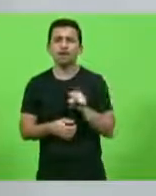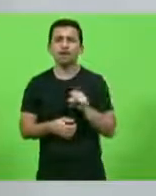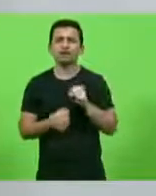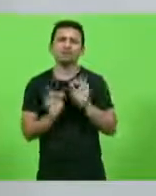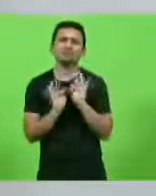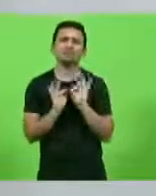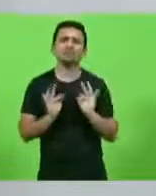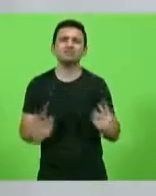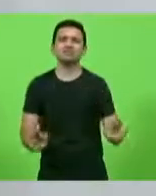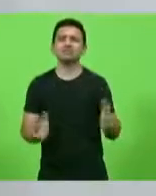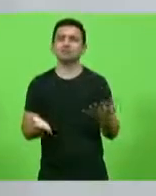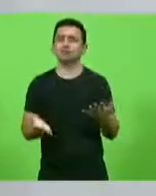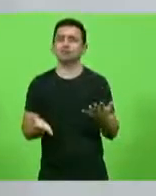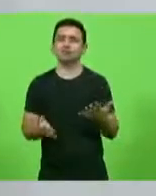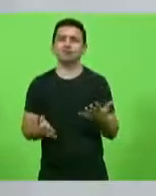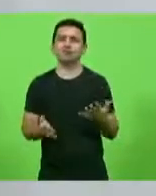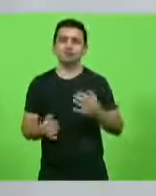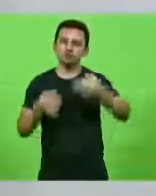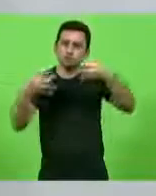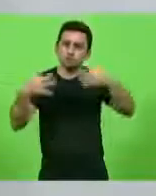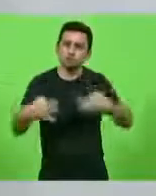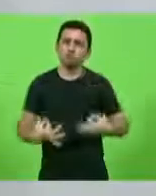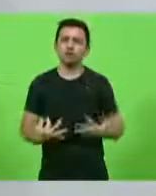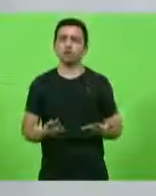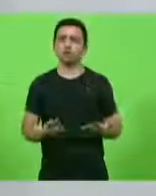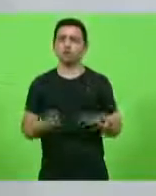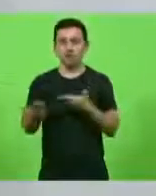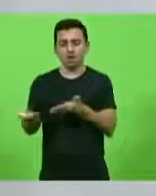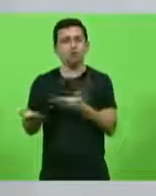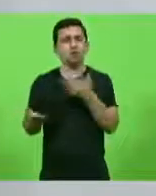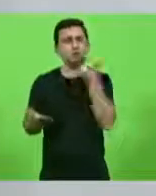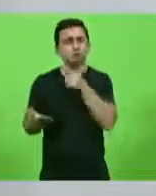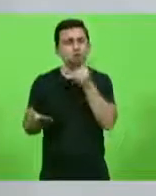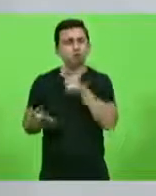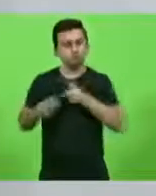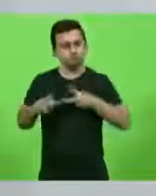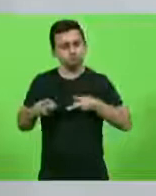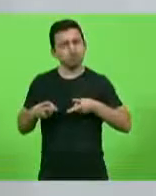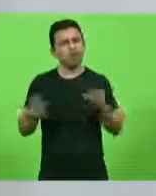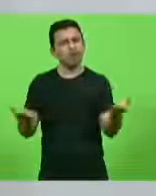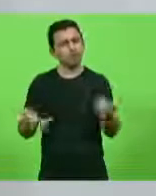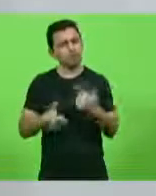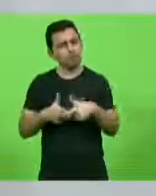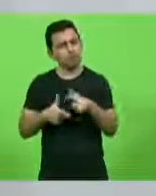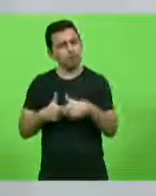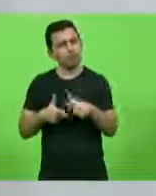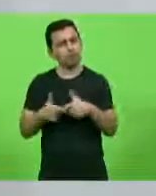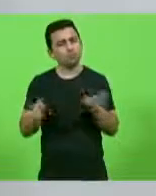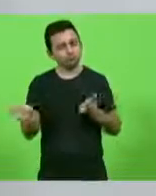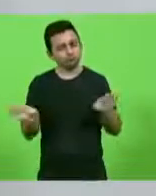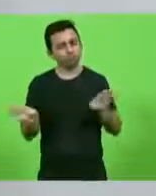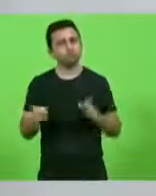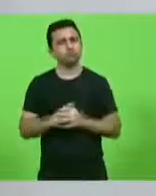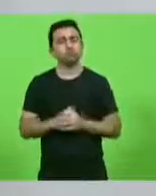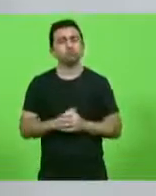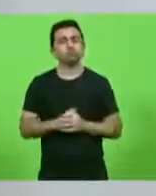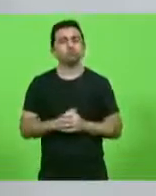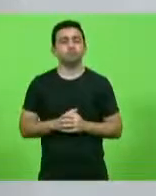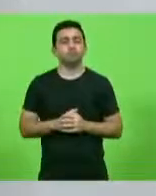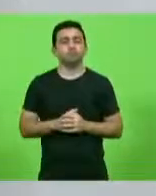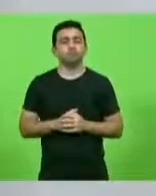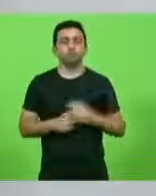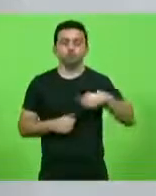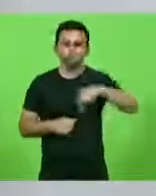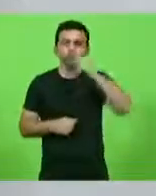muito simples, de uma forma muito justa, para que ele possa dar continuidade nesse momento de crise. E nós temos esse entendimento.